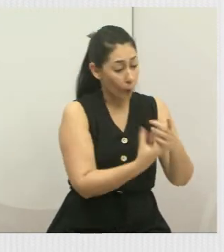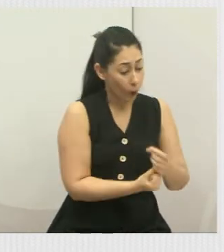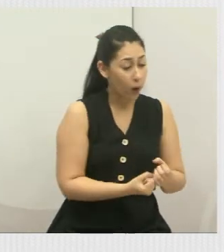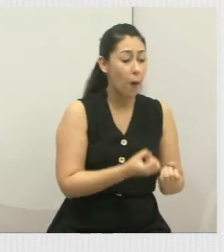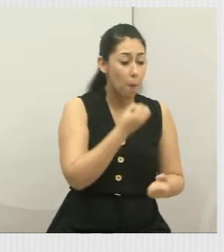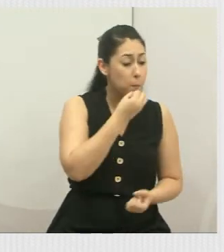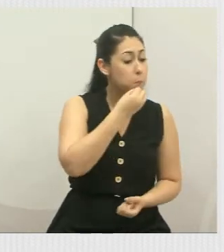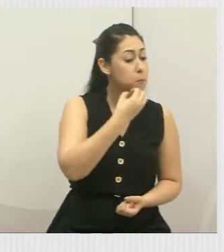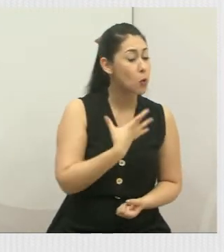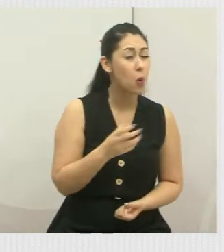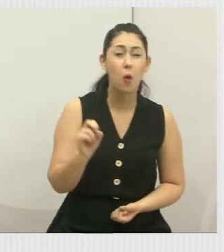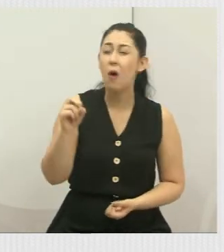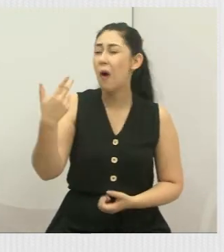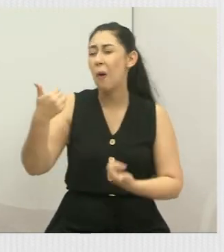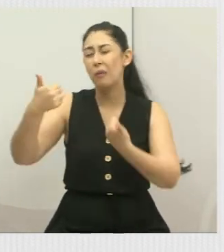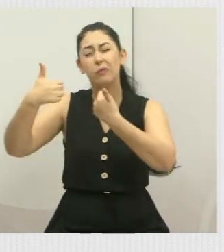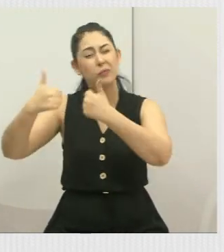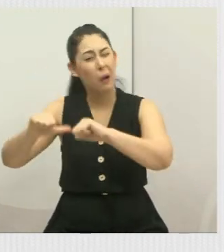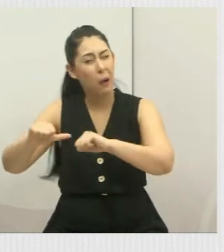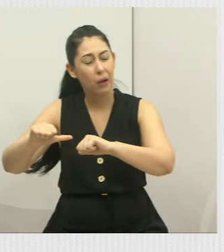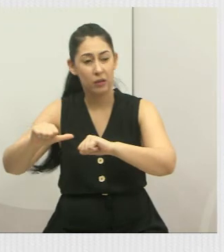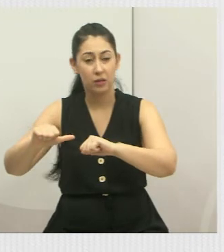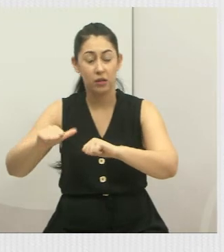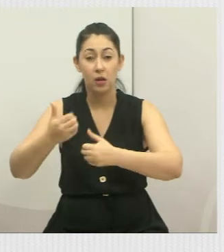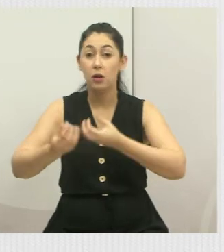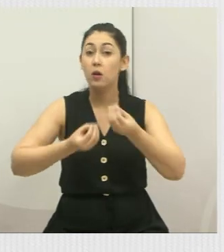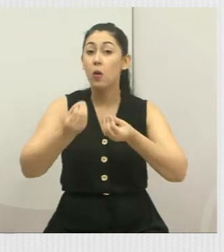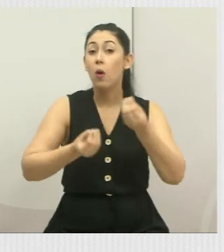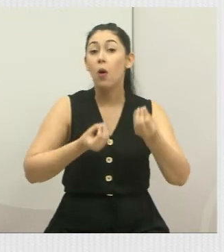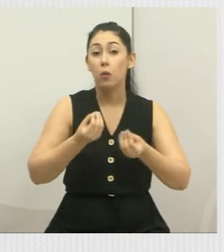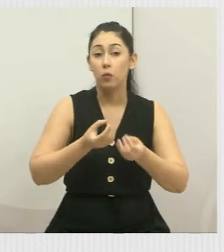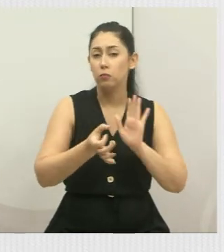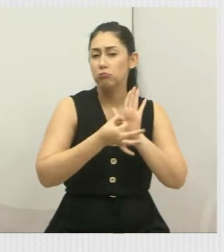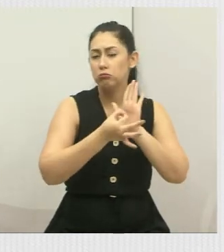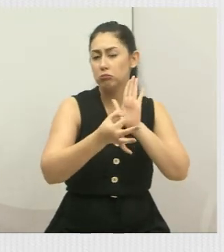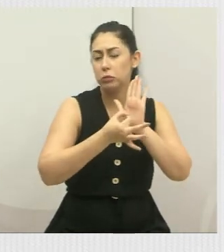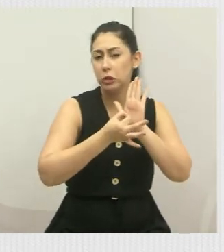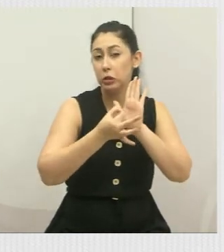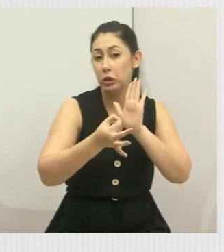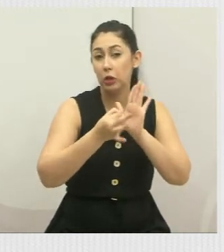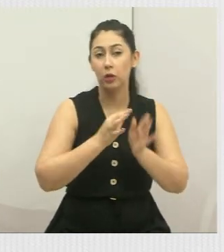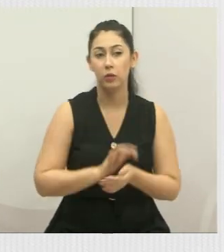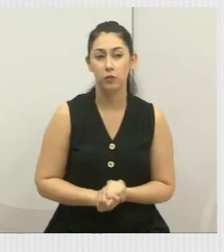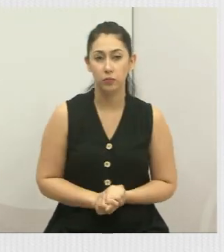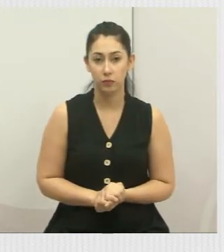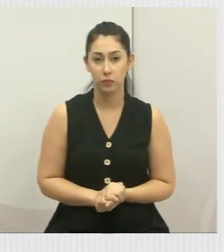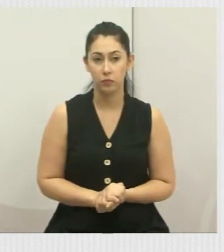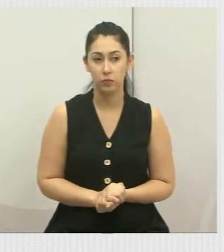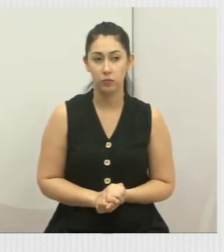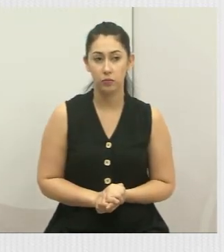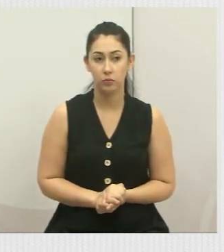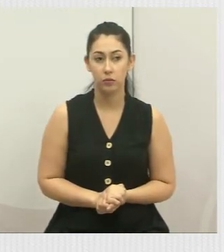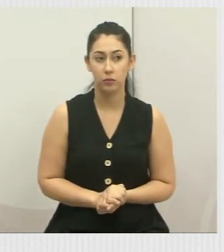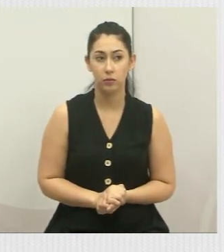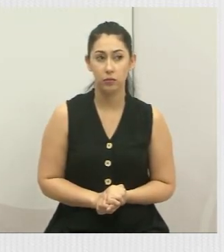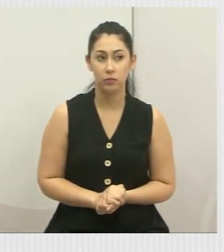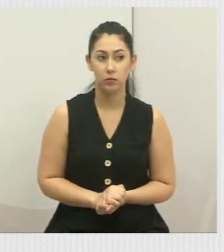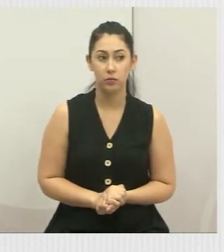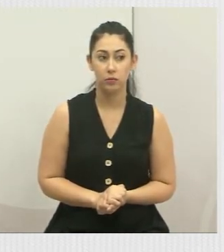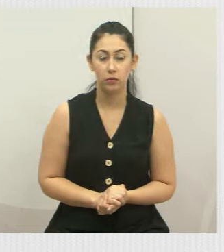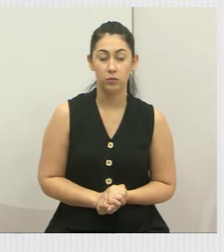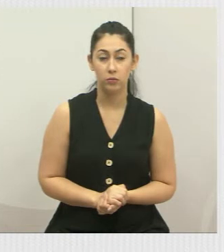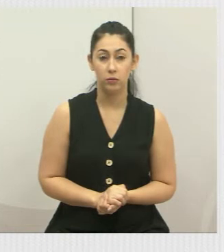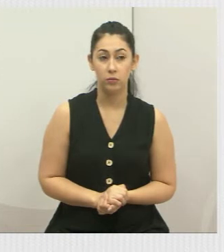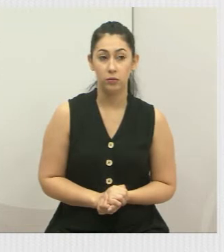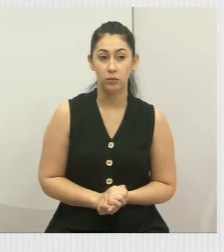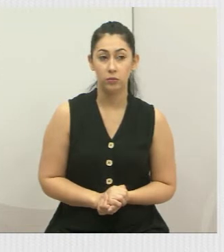Não, esse assunto é muito ruim no município. Como você avalia a questão, o tema impermeabilização do solo?